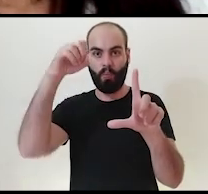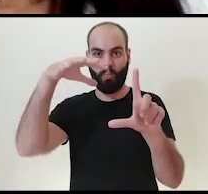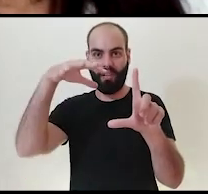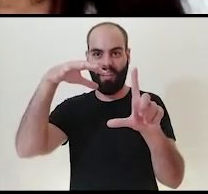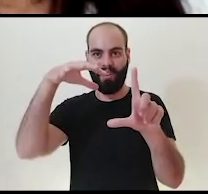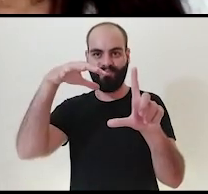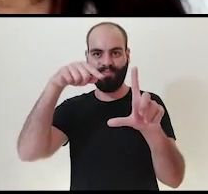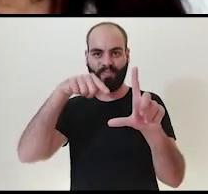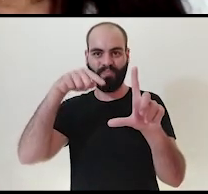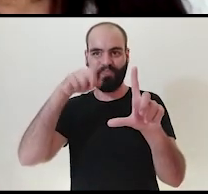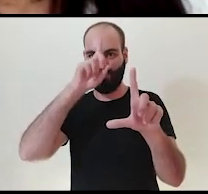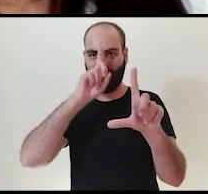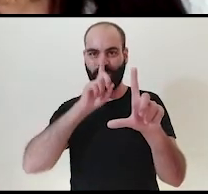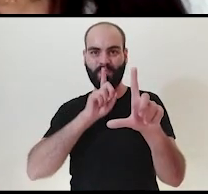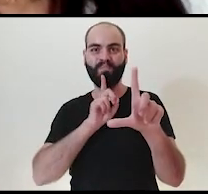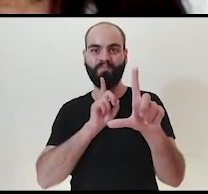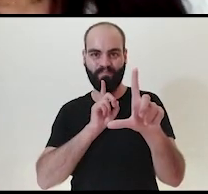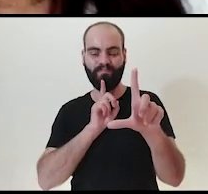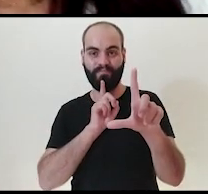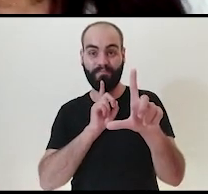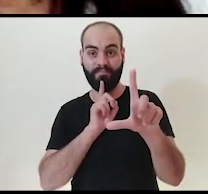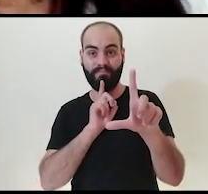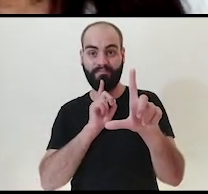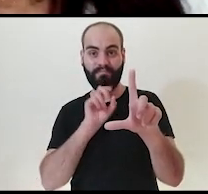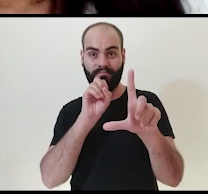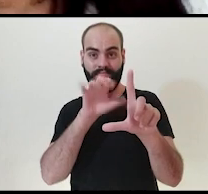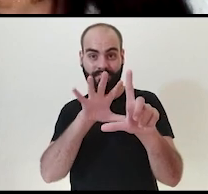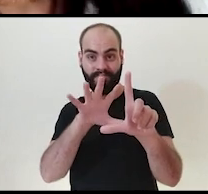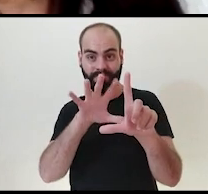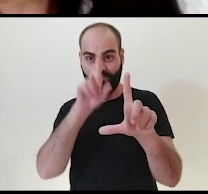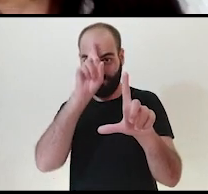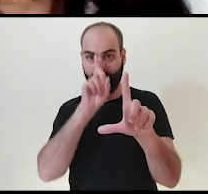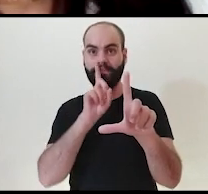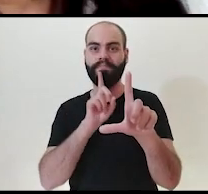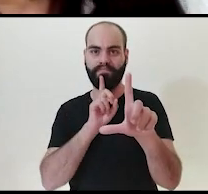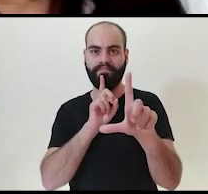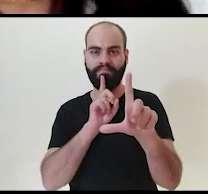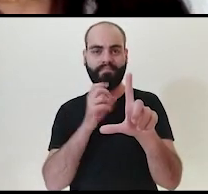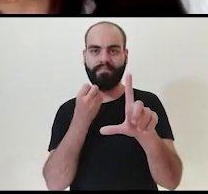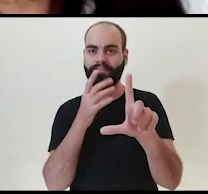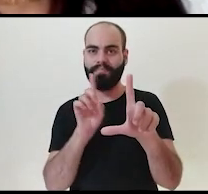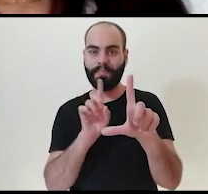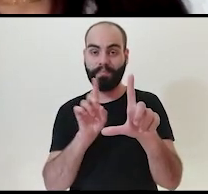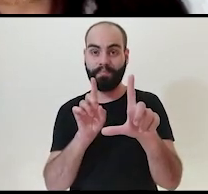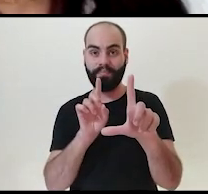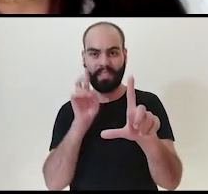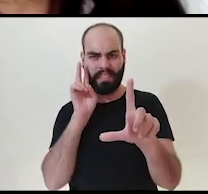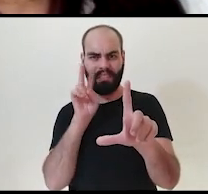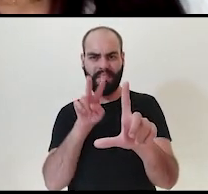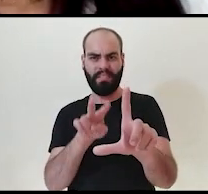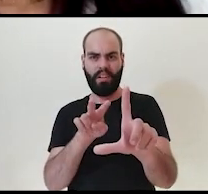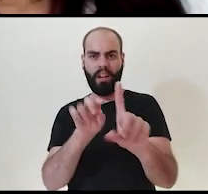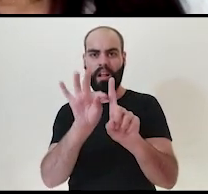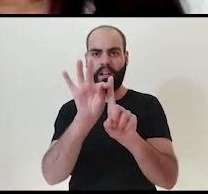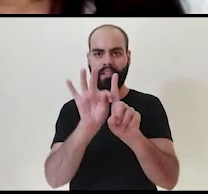né, principalmente luz artificial, ela tende a deixar a foto amarelada. Então, você vai diminuir ali a